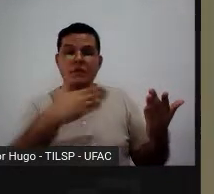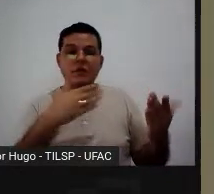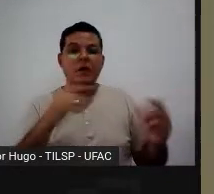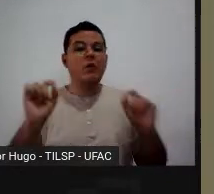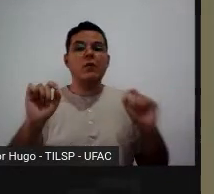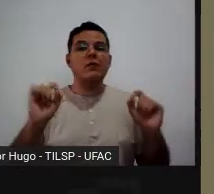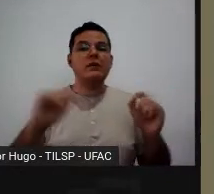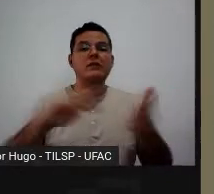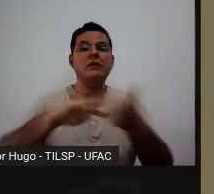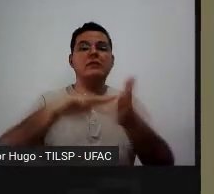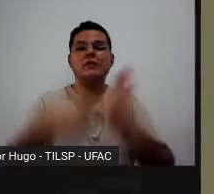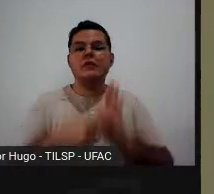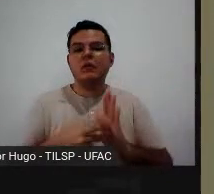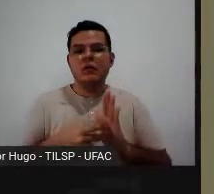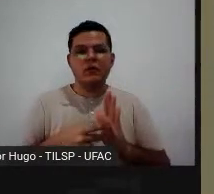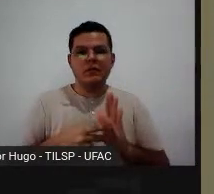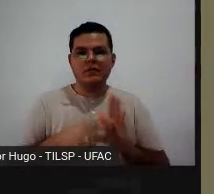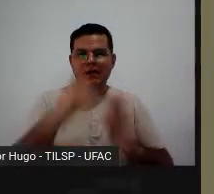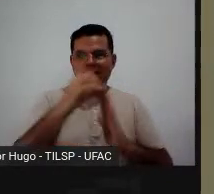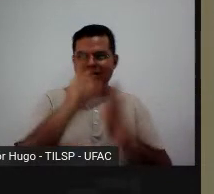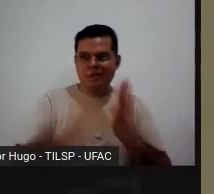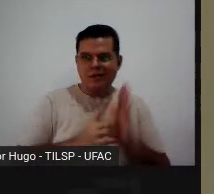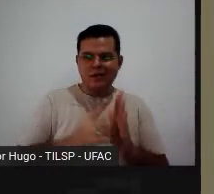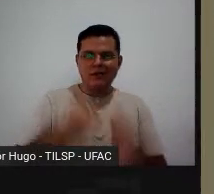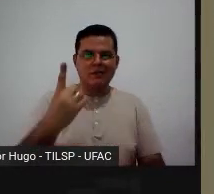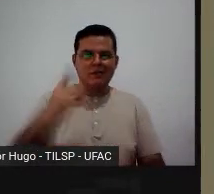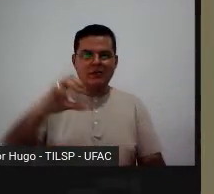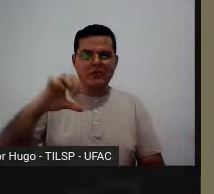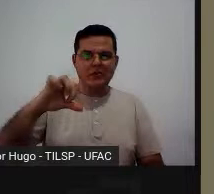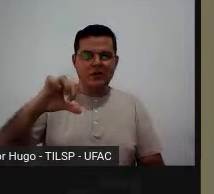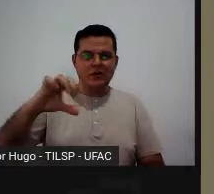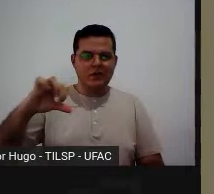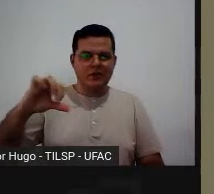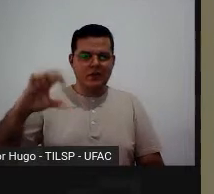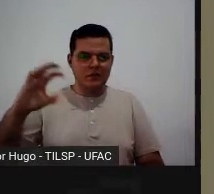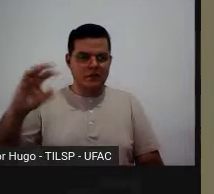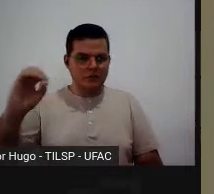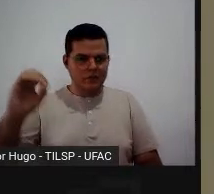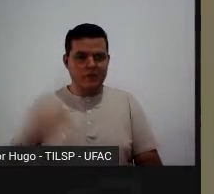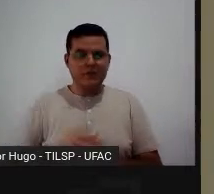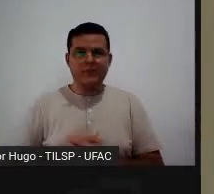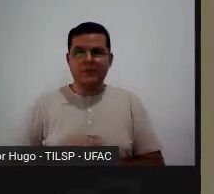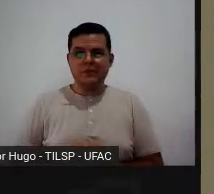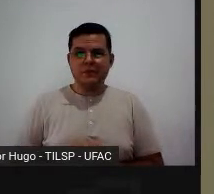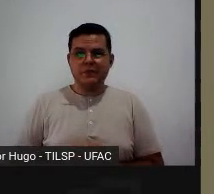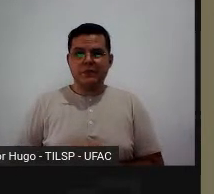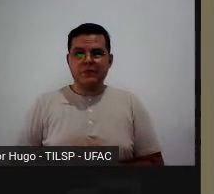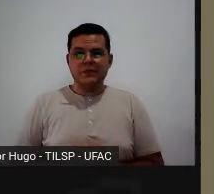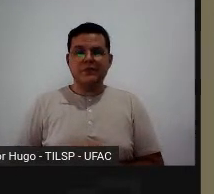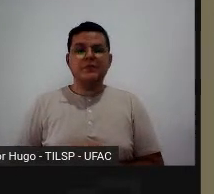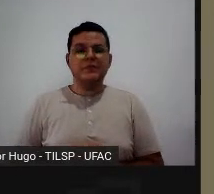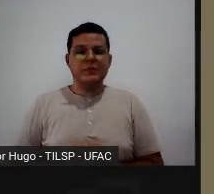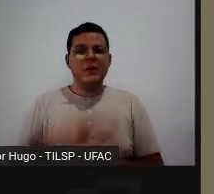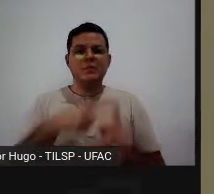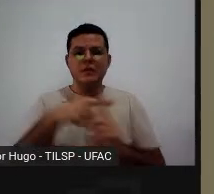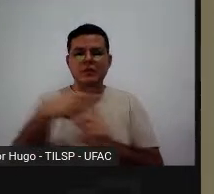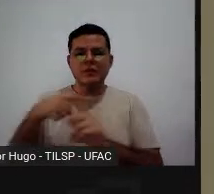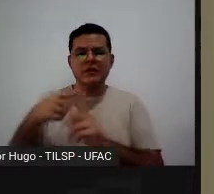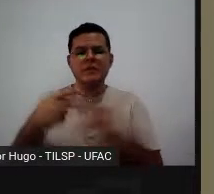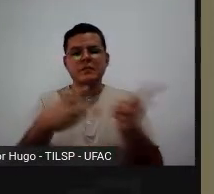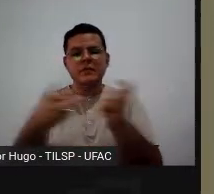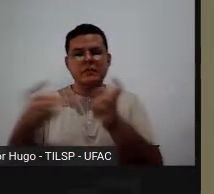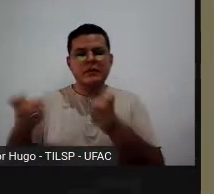90. O paradigma positivismo, na percepção das letras, das palavras, escritas, no nível